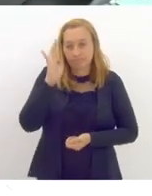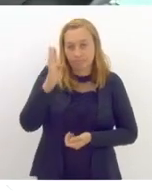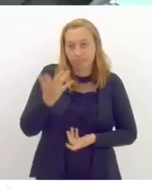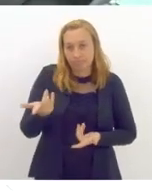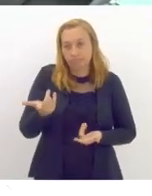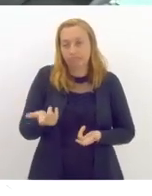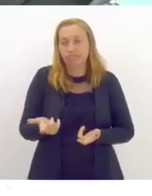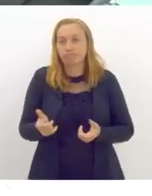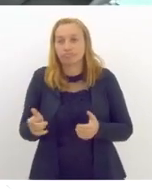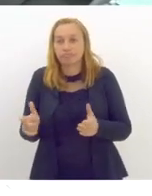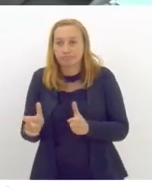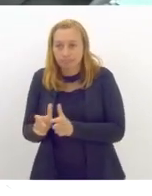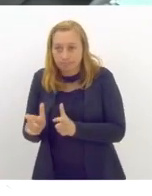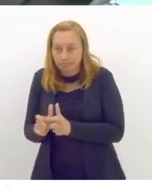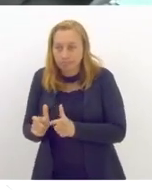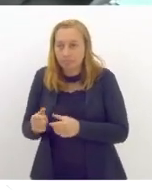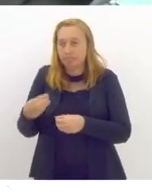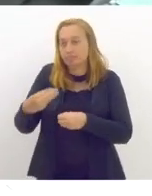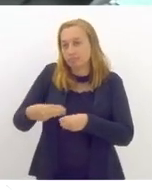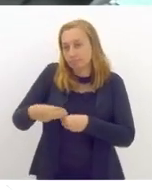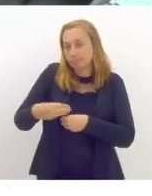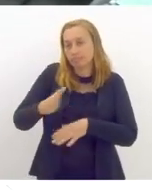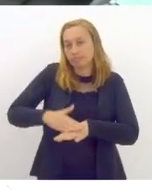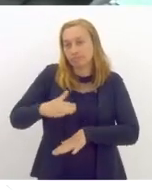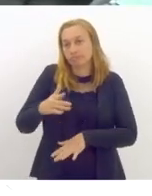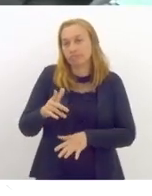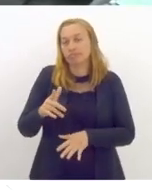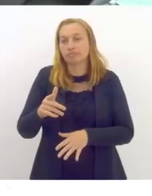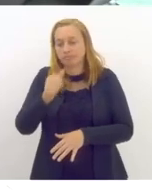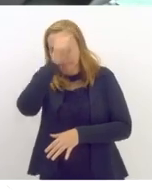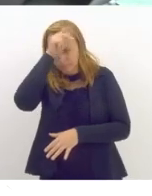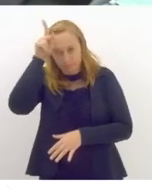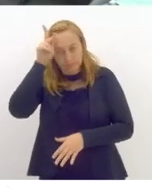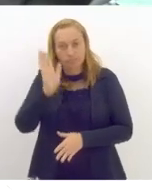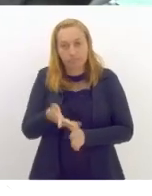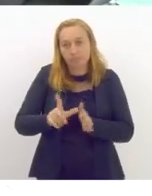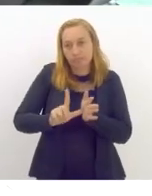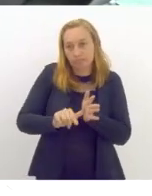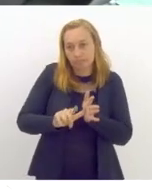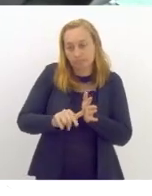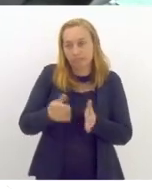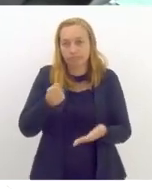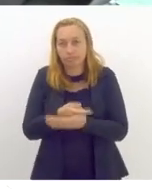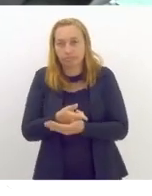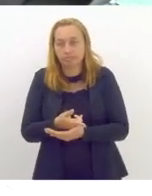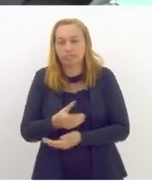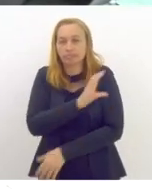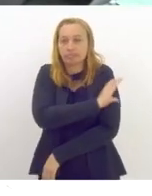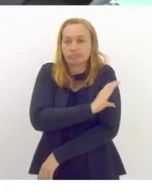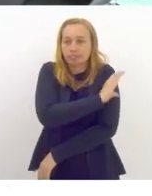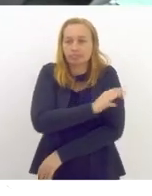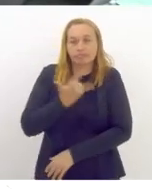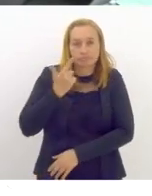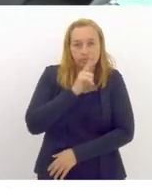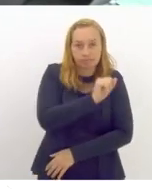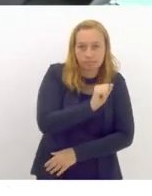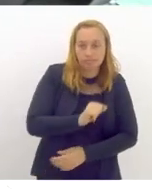Os Pequenos municípios os demais prefeitos que hoje já atrasam as suas folhas Campos conseguiu